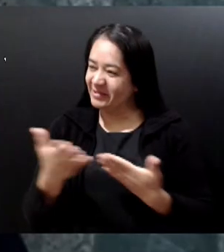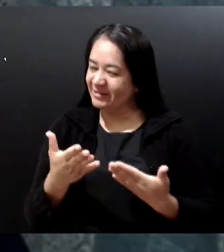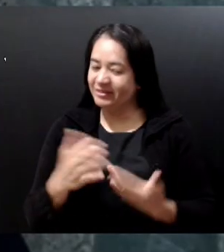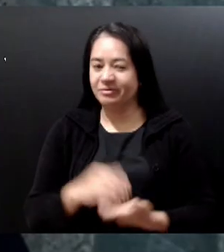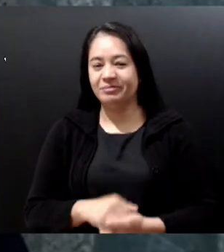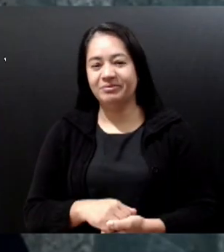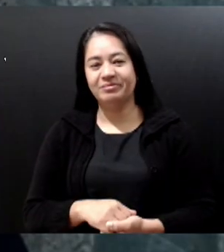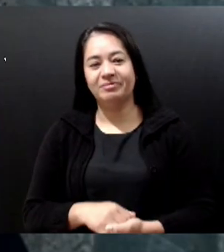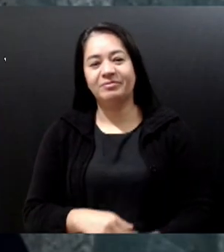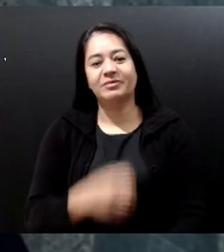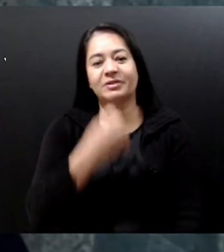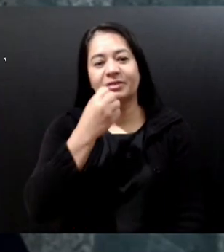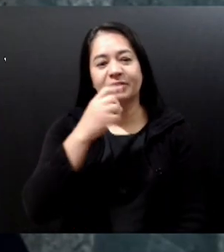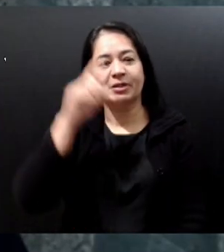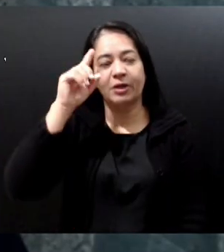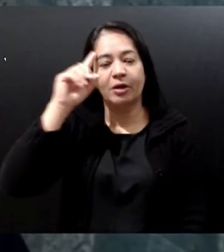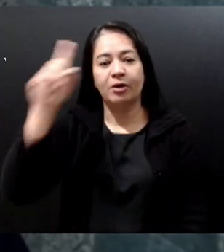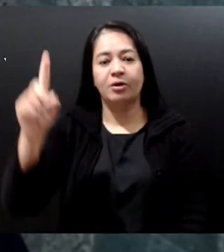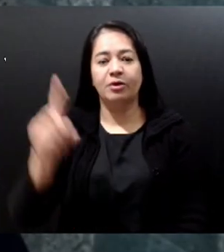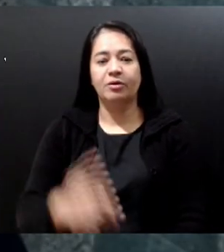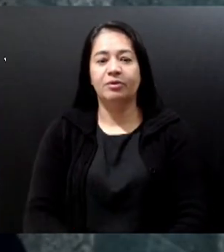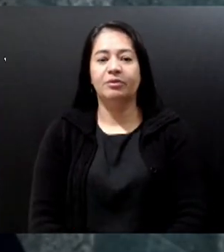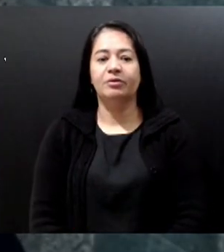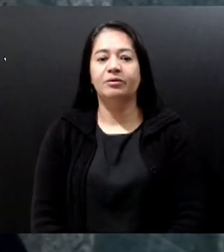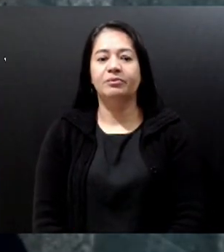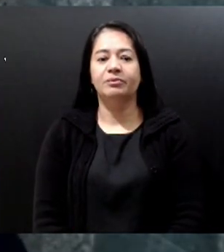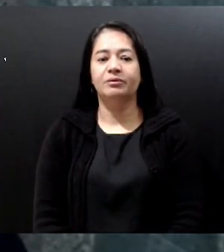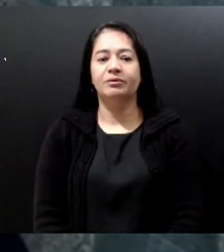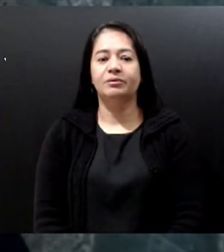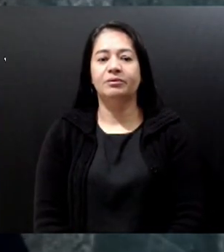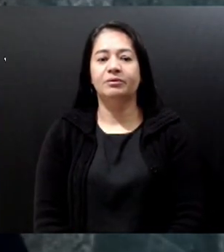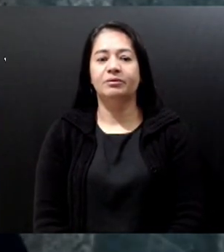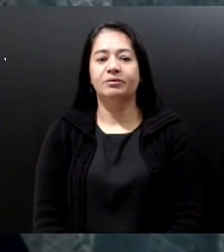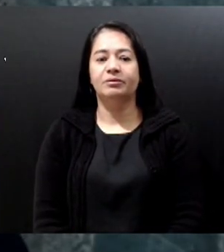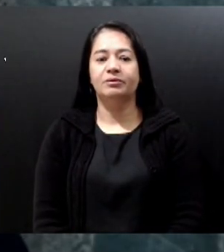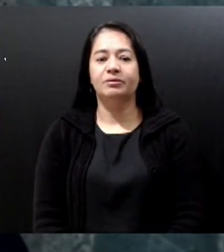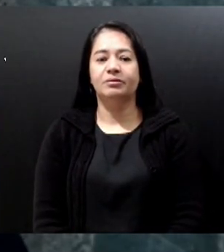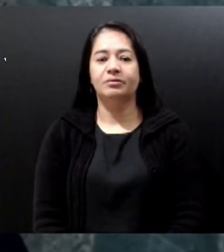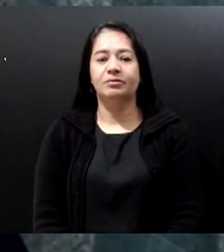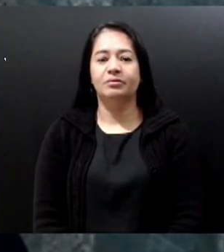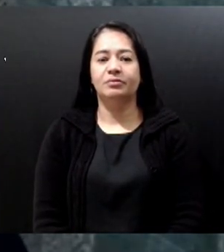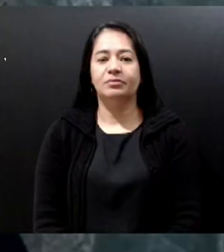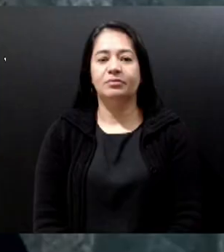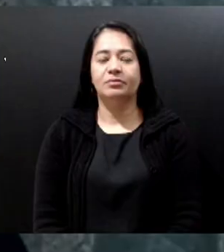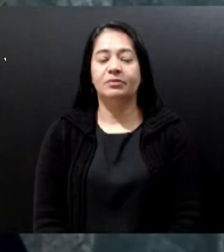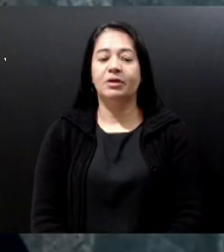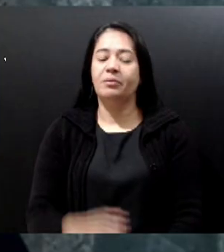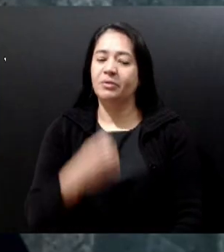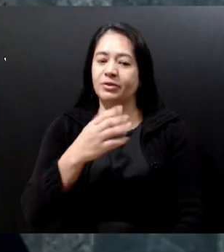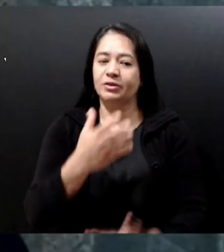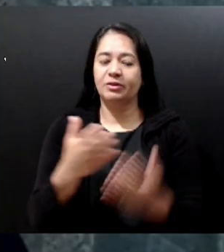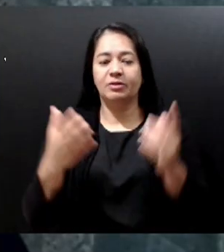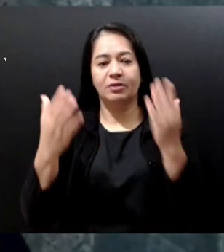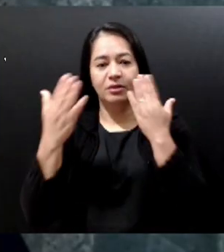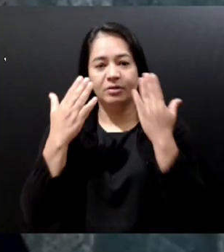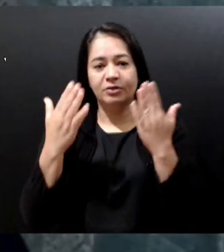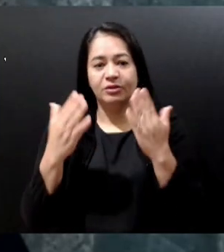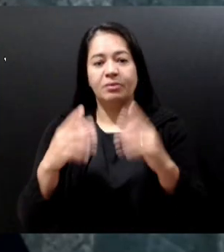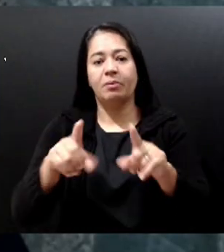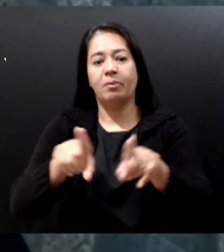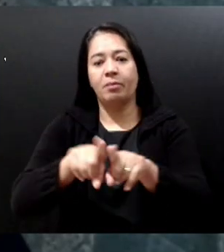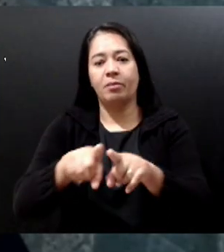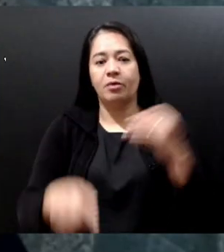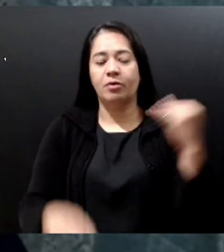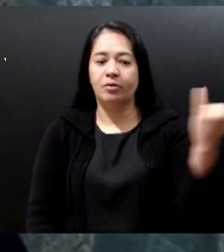obrigado pelo convite, a senhorita Rúbia e também para a psicóloga Marina. Um tema foi importante, né, atualmente, com